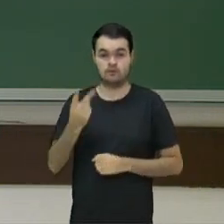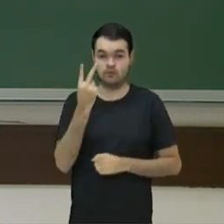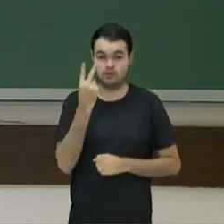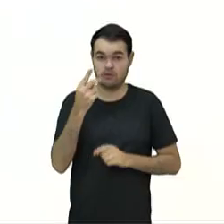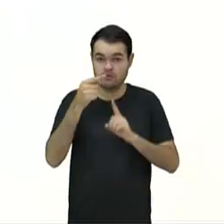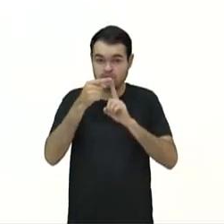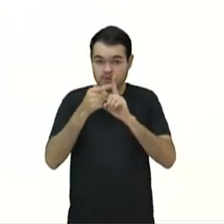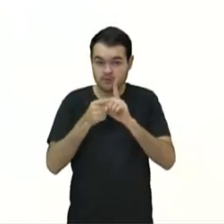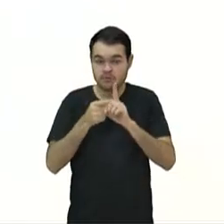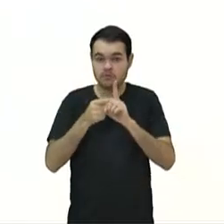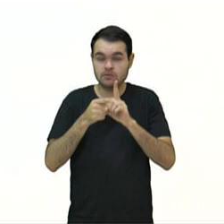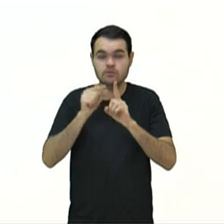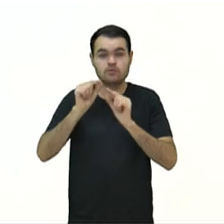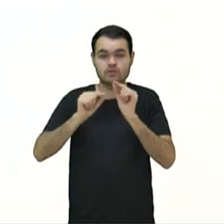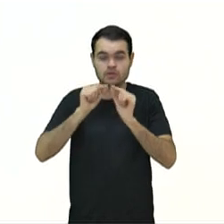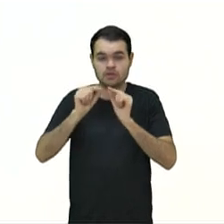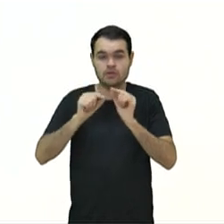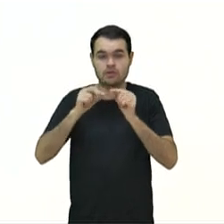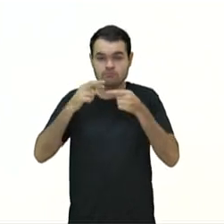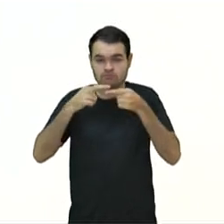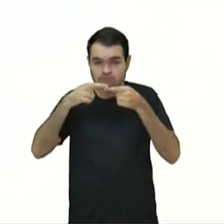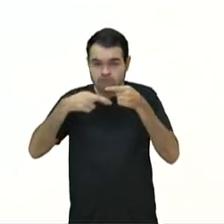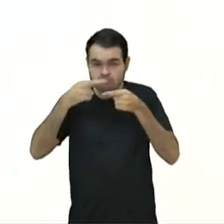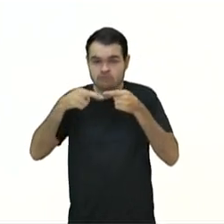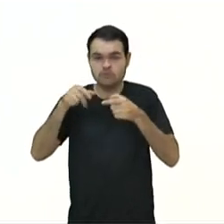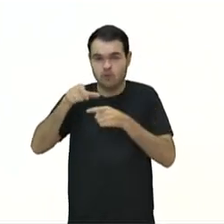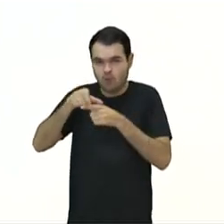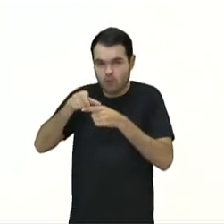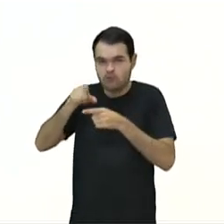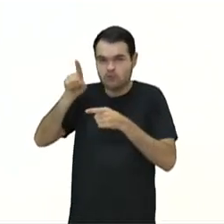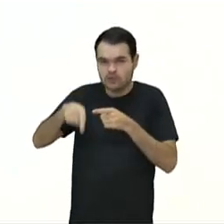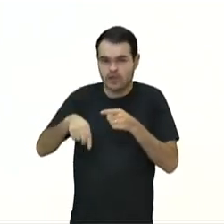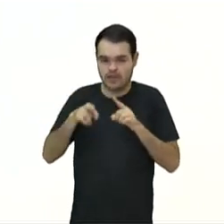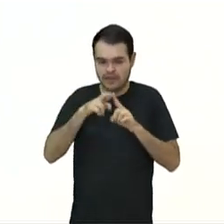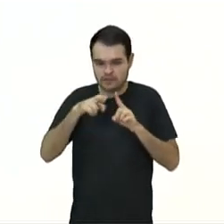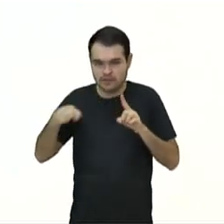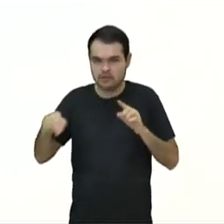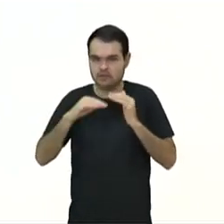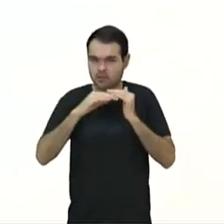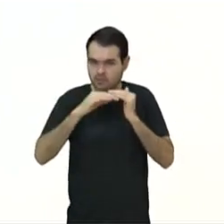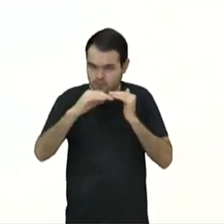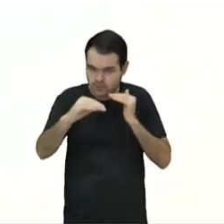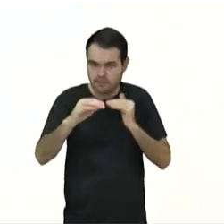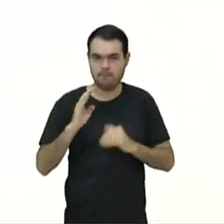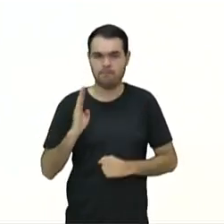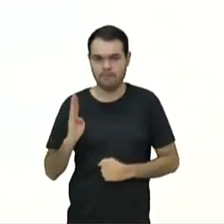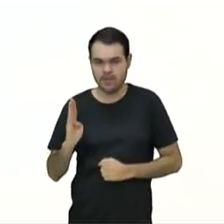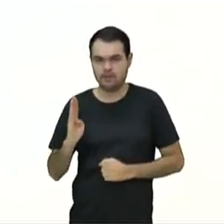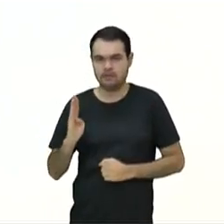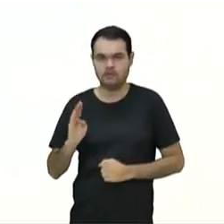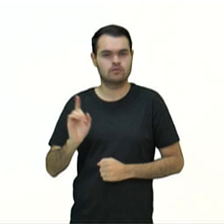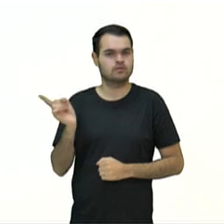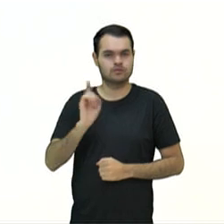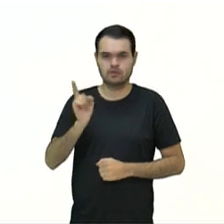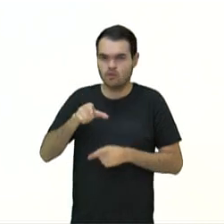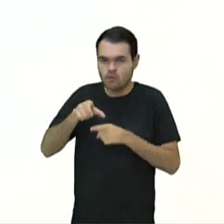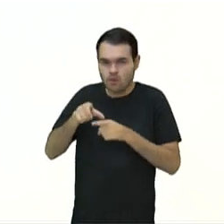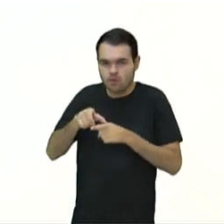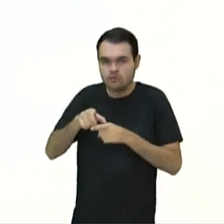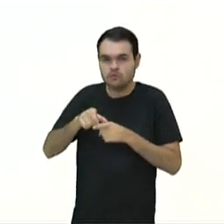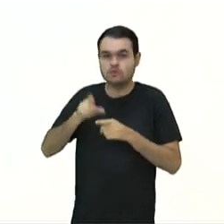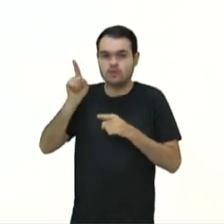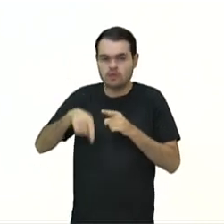de resistores. Letra A, os ômicos, cuja resistência se mantém constante. Letra B, os não ômicos,